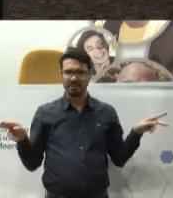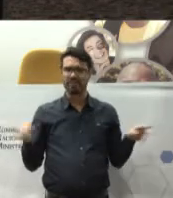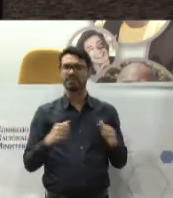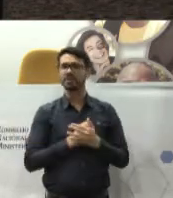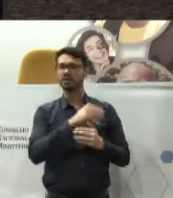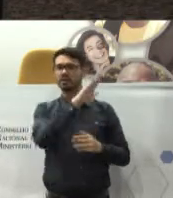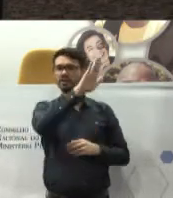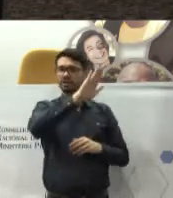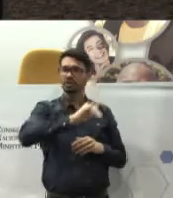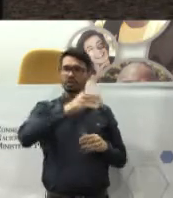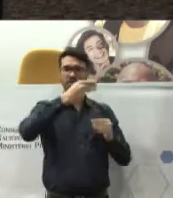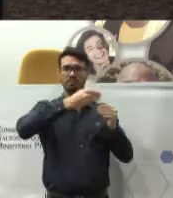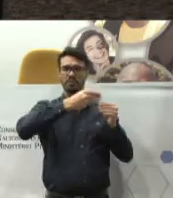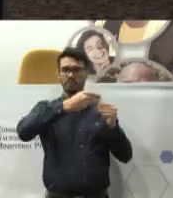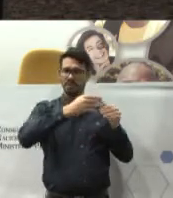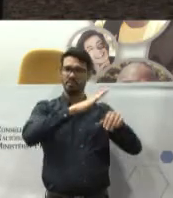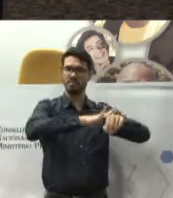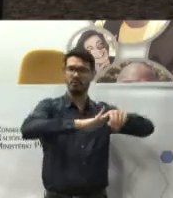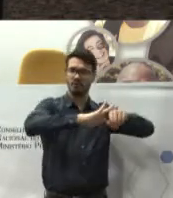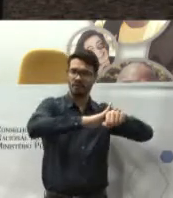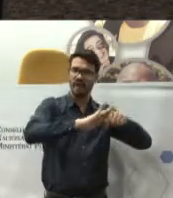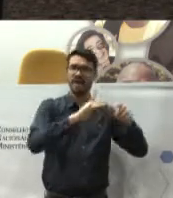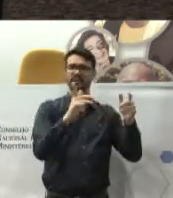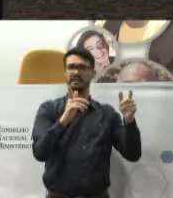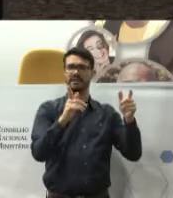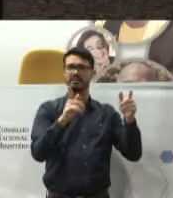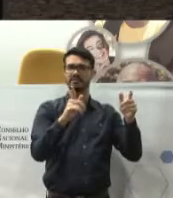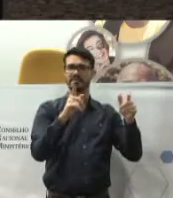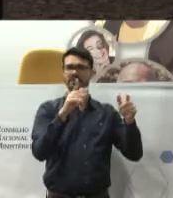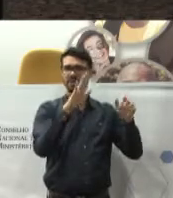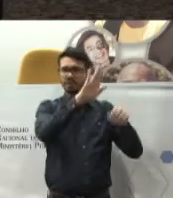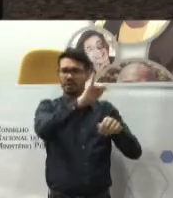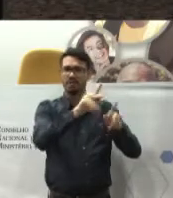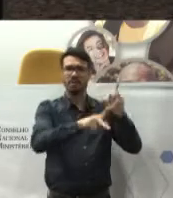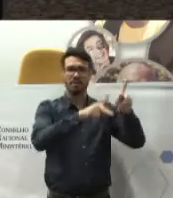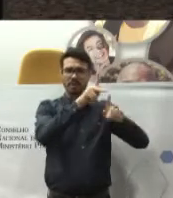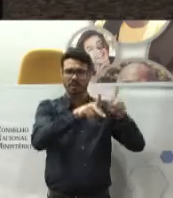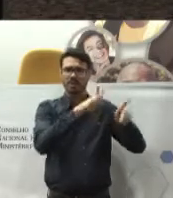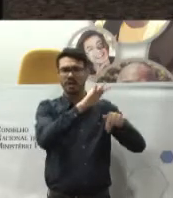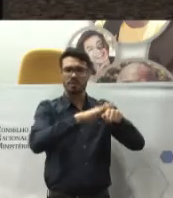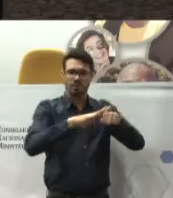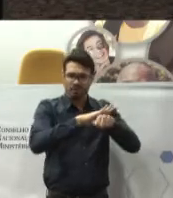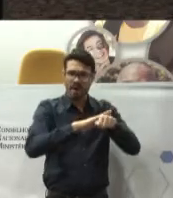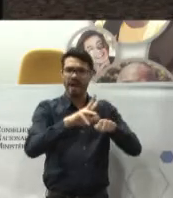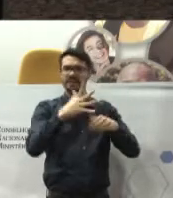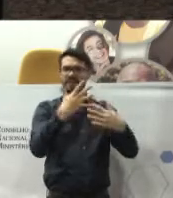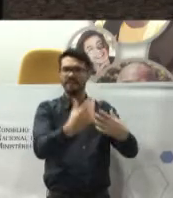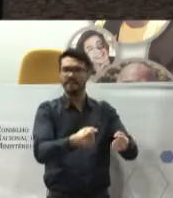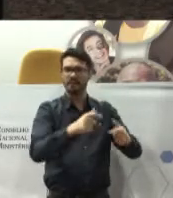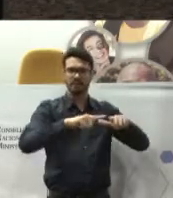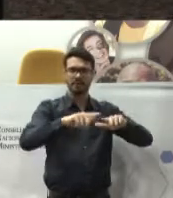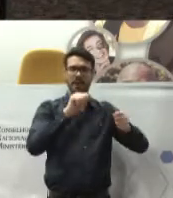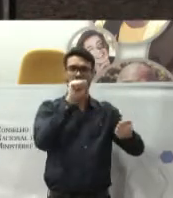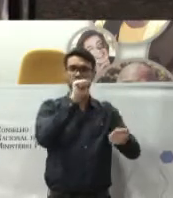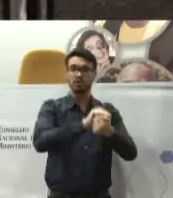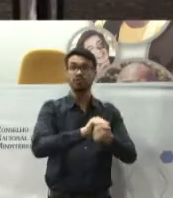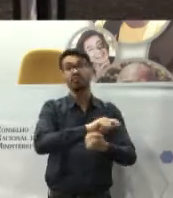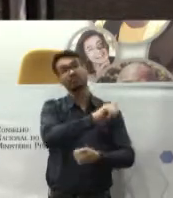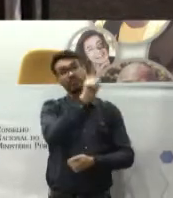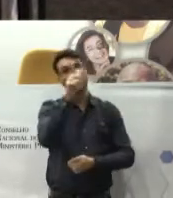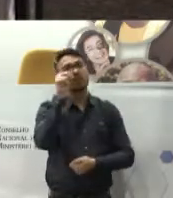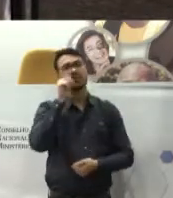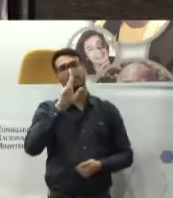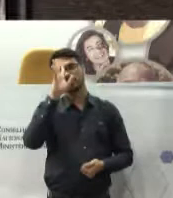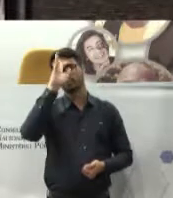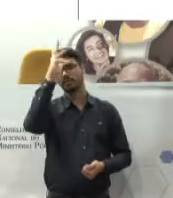chamando nos municípios, começando pelos menores, mais pobres, chamar a população, olha, vamos trabalhar juntos. Tem dado resultado,